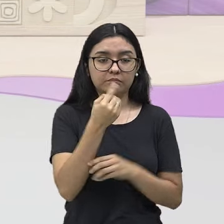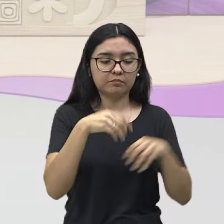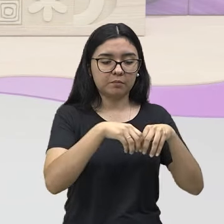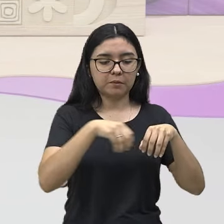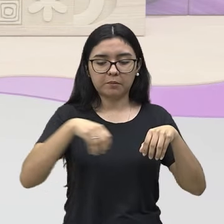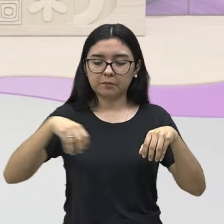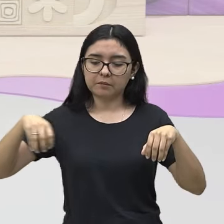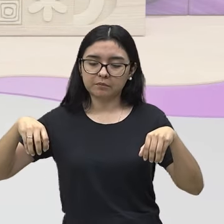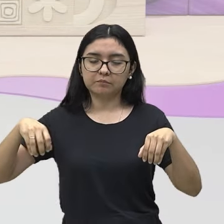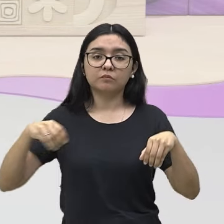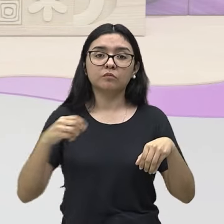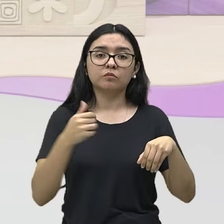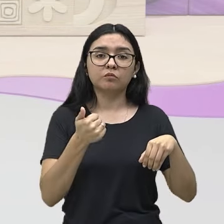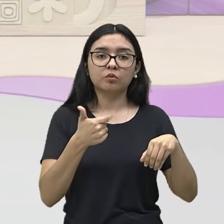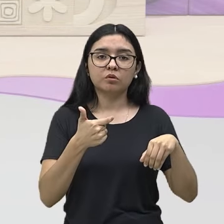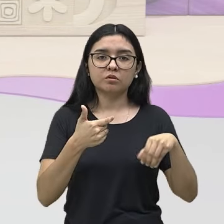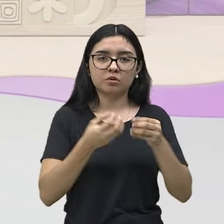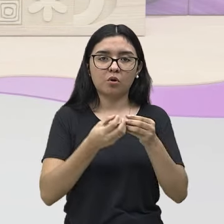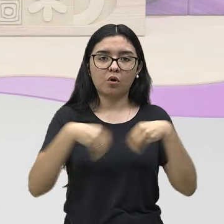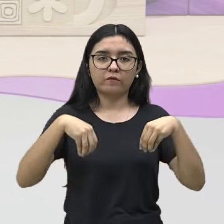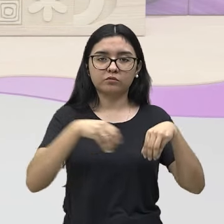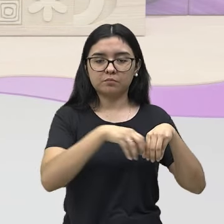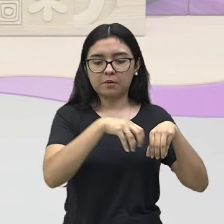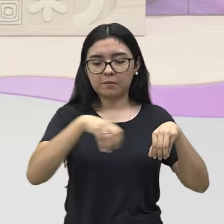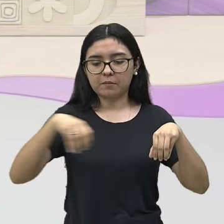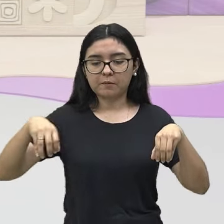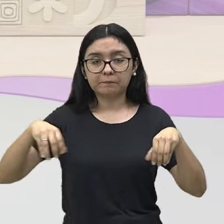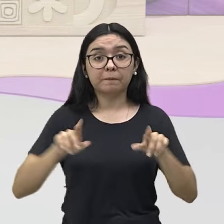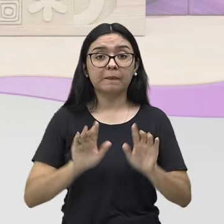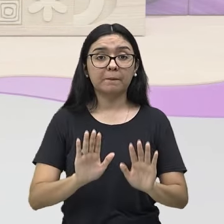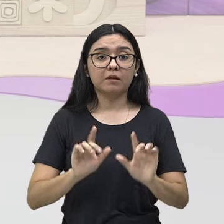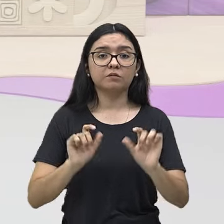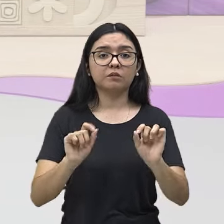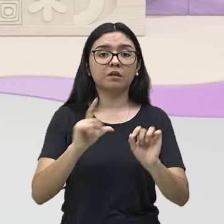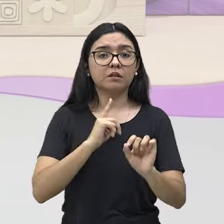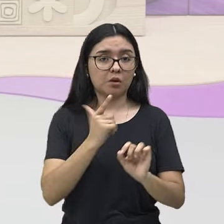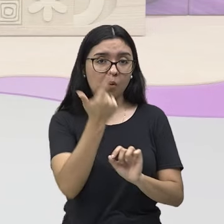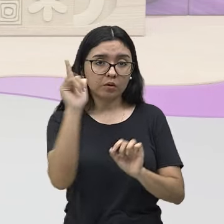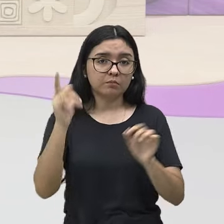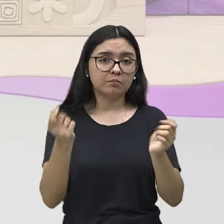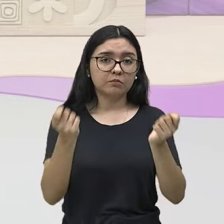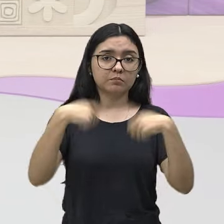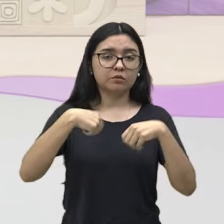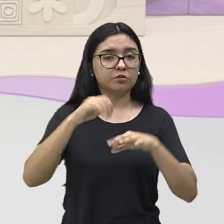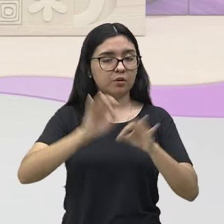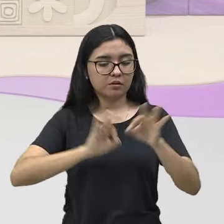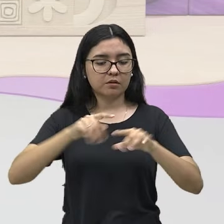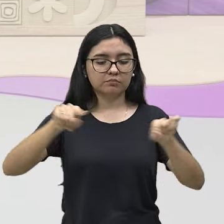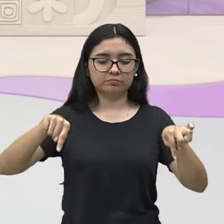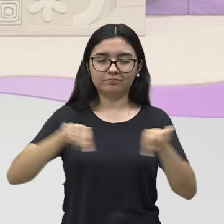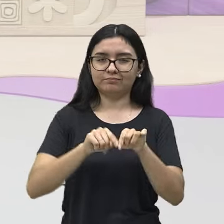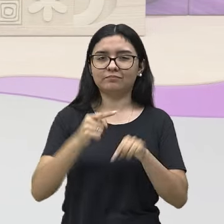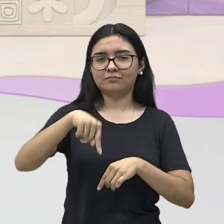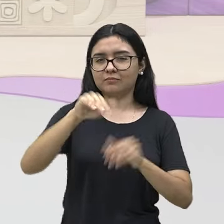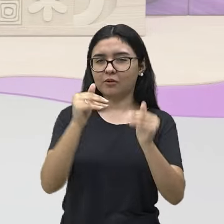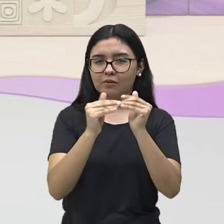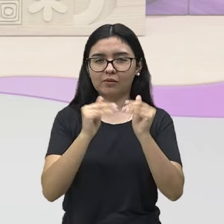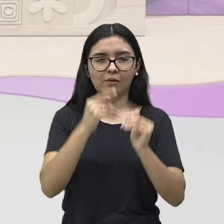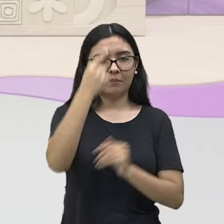fila tivesse 12 ovos. Tudo bem? Mas olha só, ele teria uma outra maneira de organizar a bandeja. Você concorda? Pensa aí